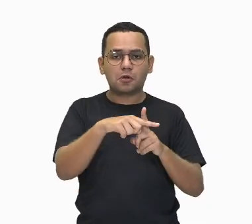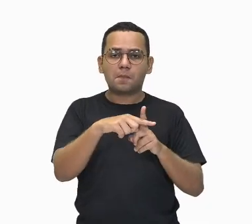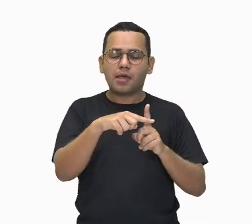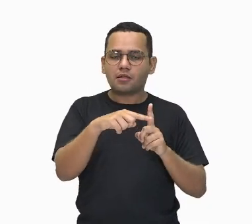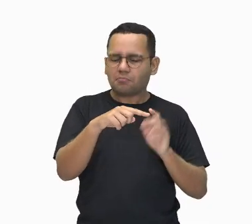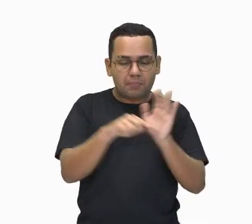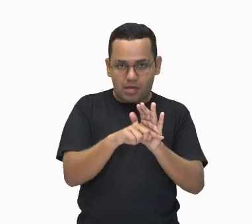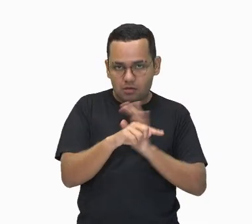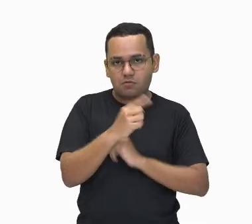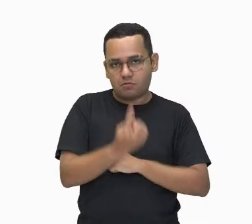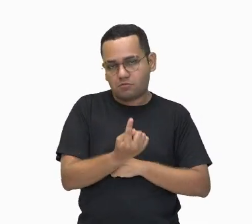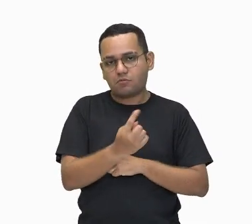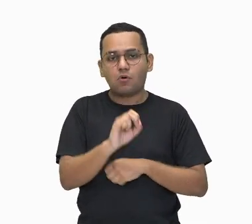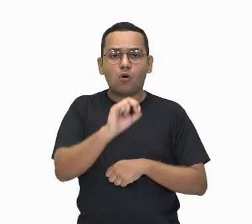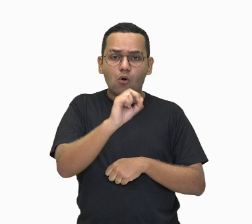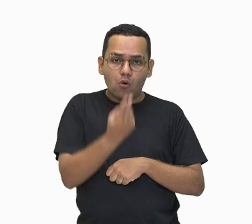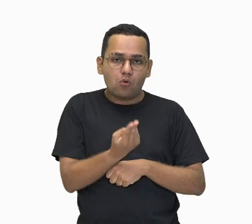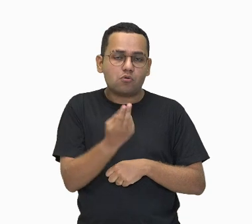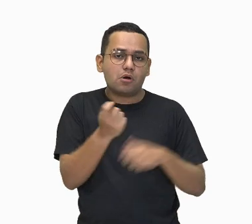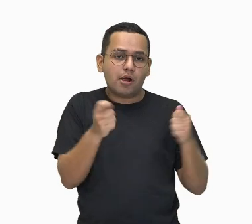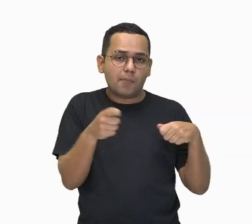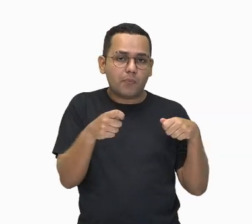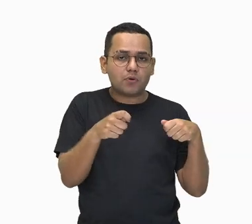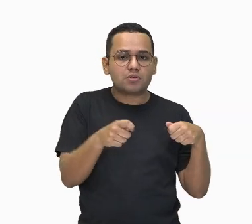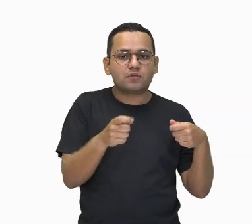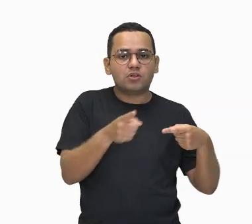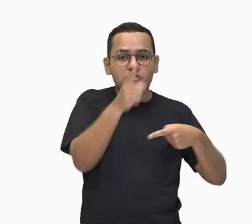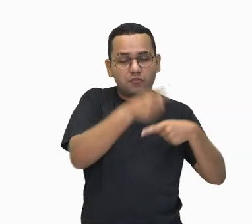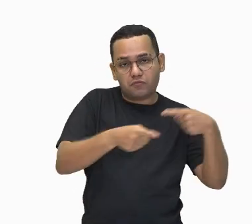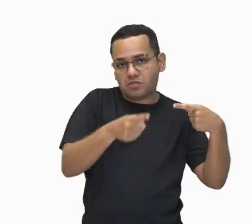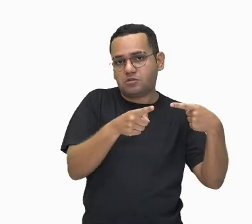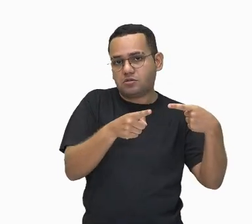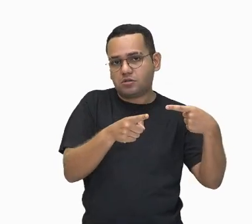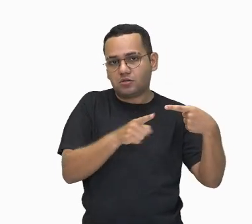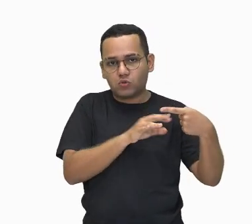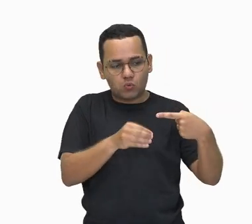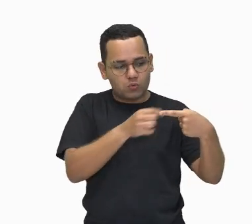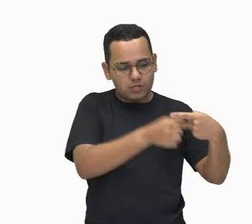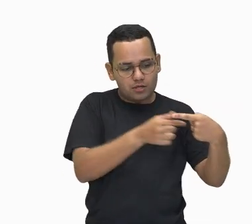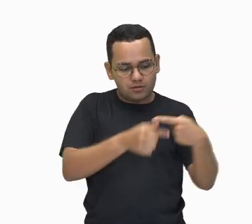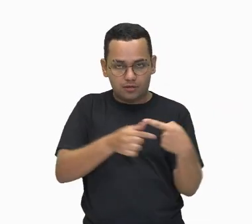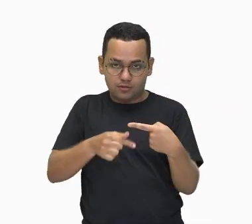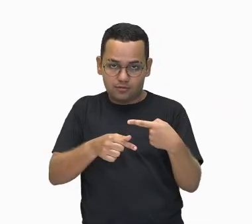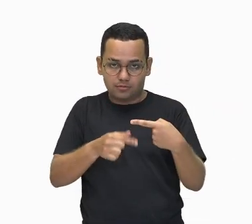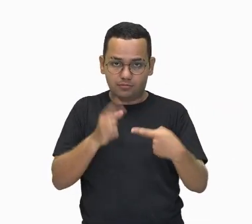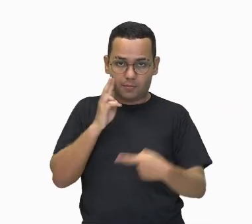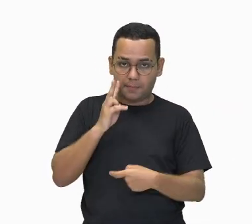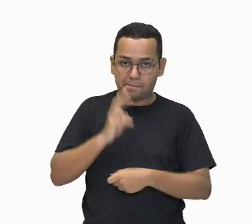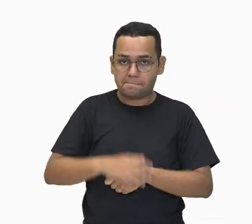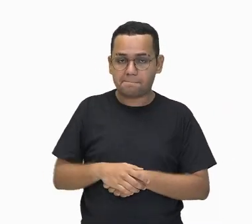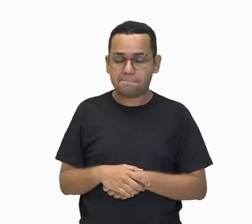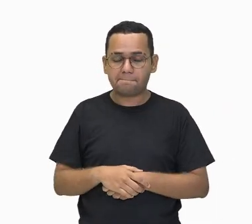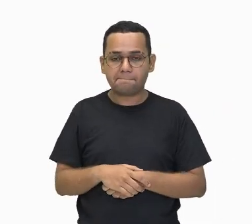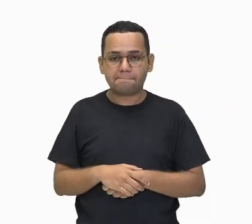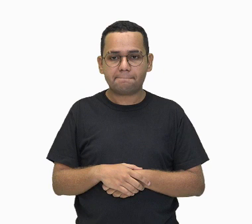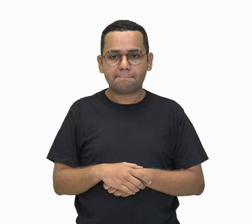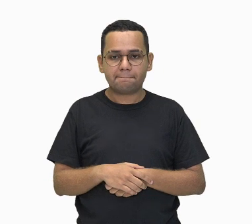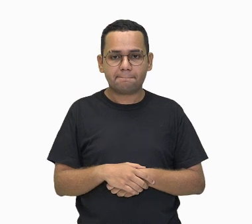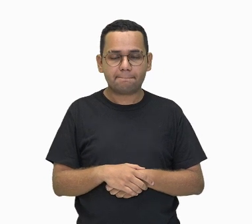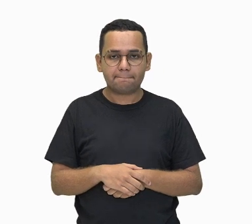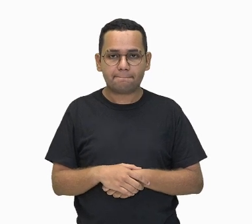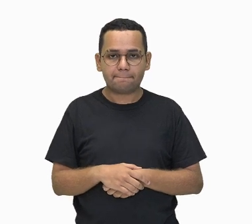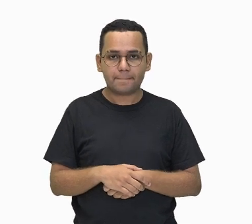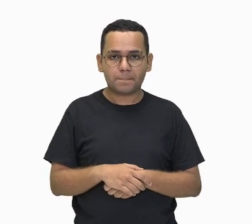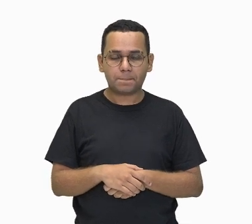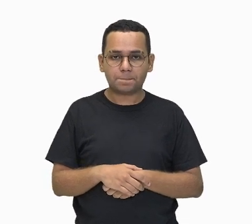fazer dessas duas maneiras, tá bom? O fato é que o resultado disso, que é justamente o